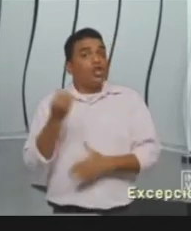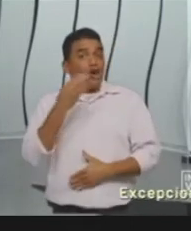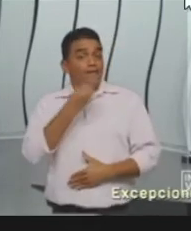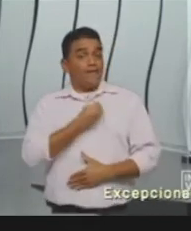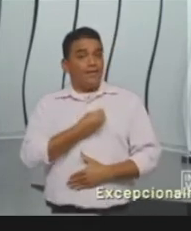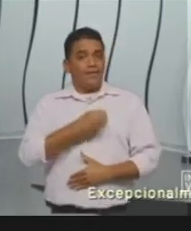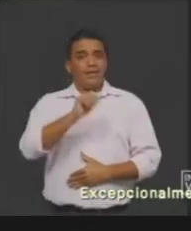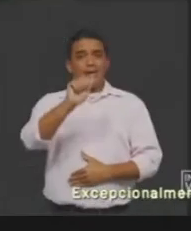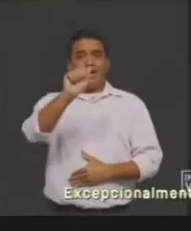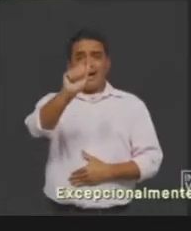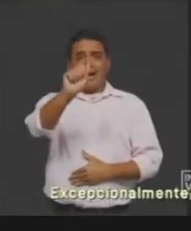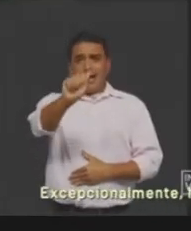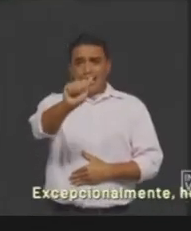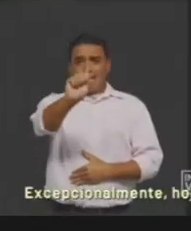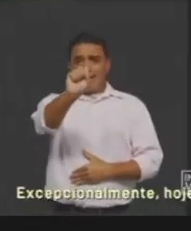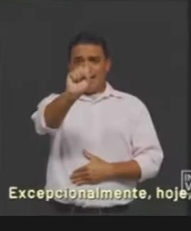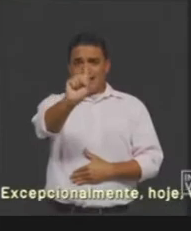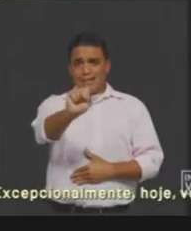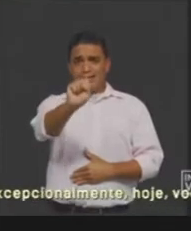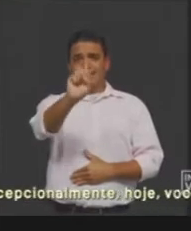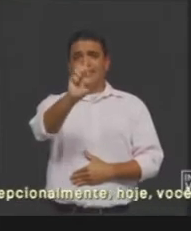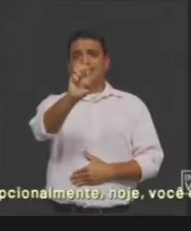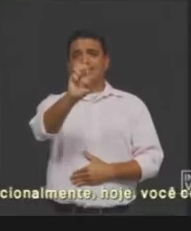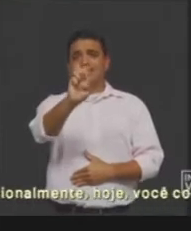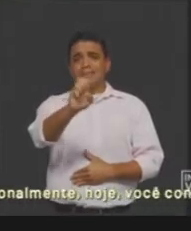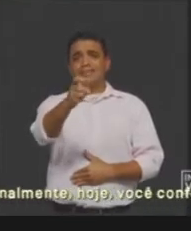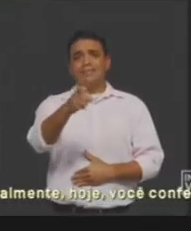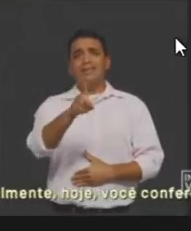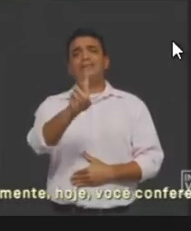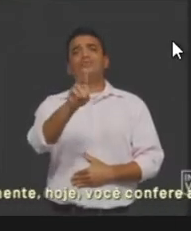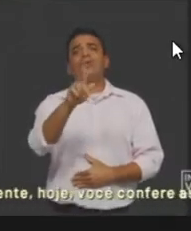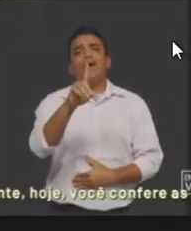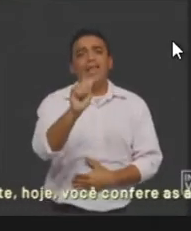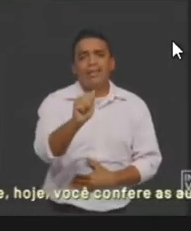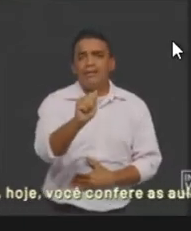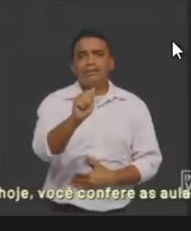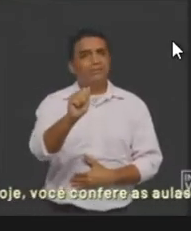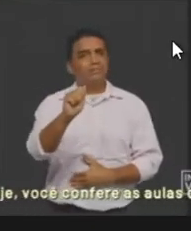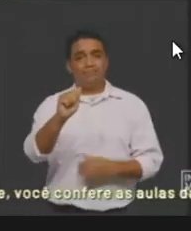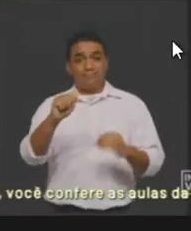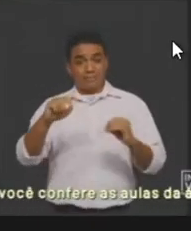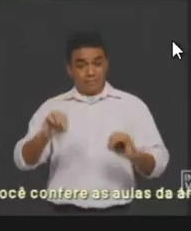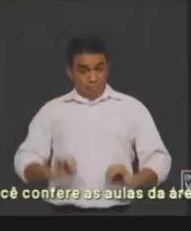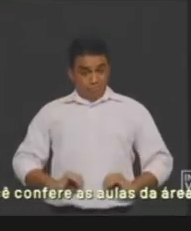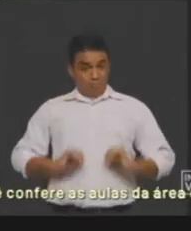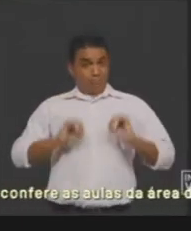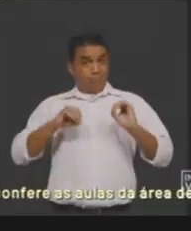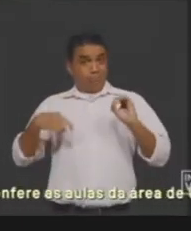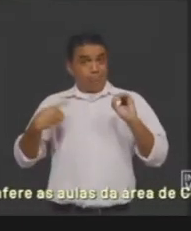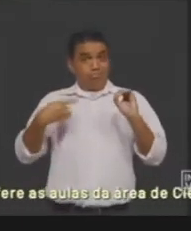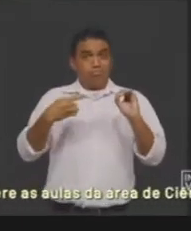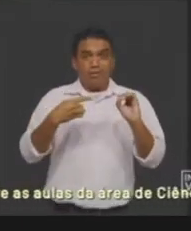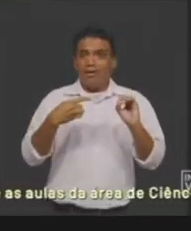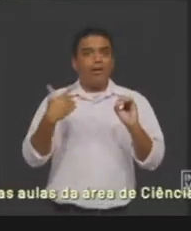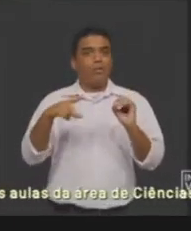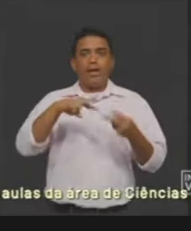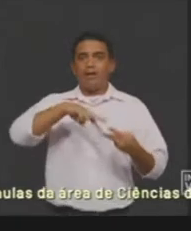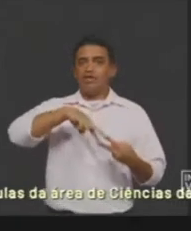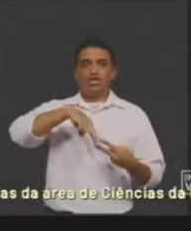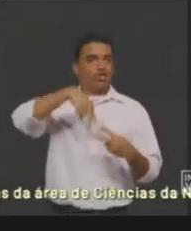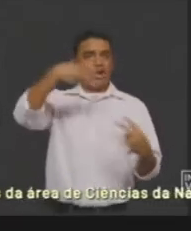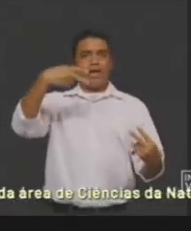reprodução assexuada, então, não vai ocorrer união de gametas, nem mistura de material genético, por